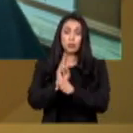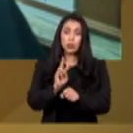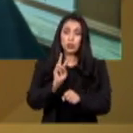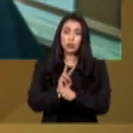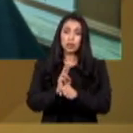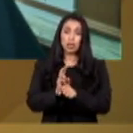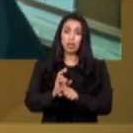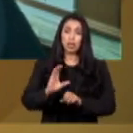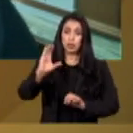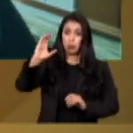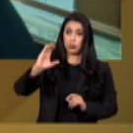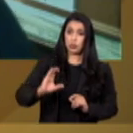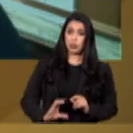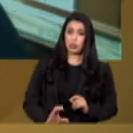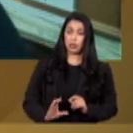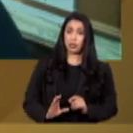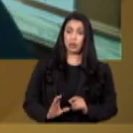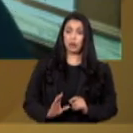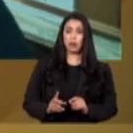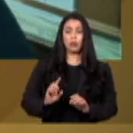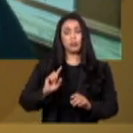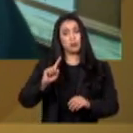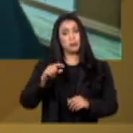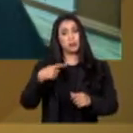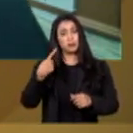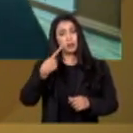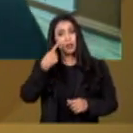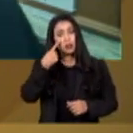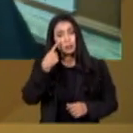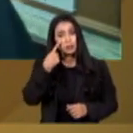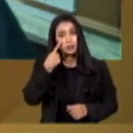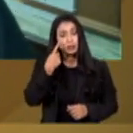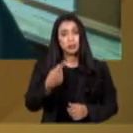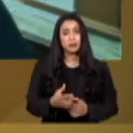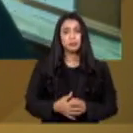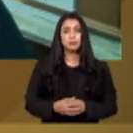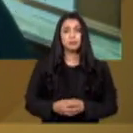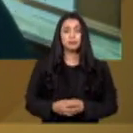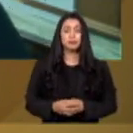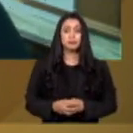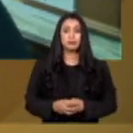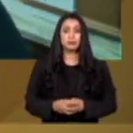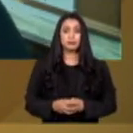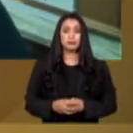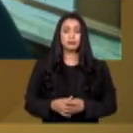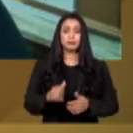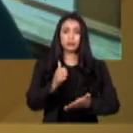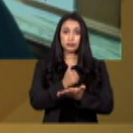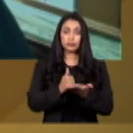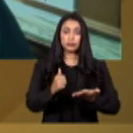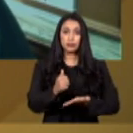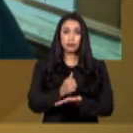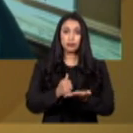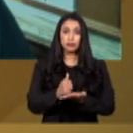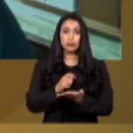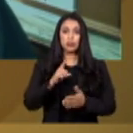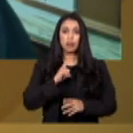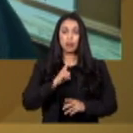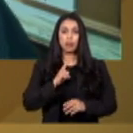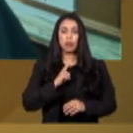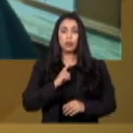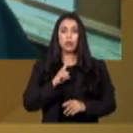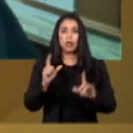do cidadão mediante observância sem reservas não conhecidos segundo o qual